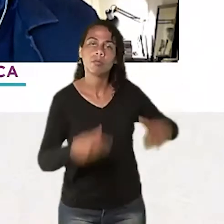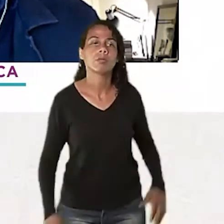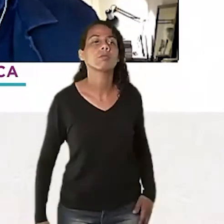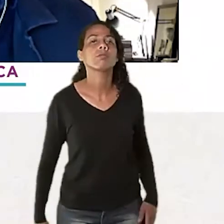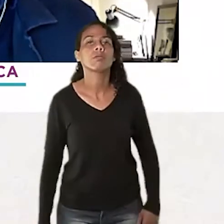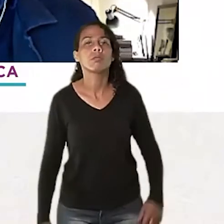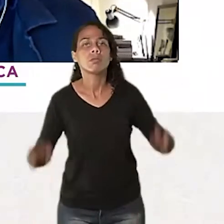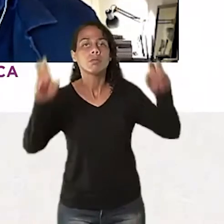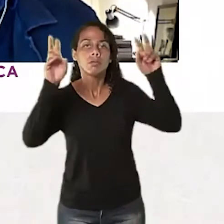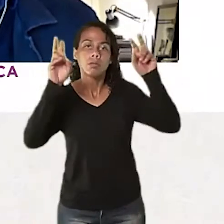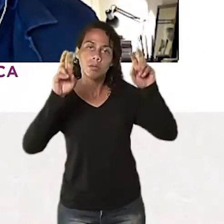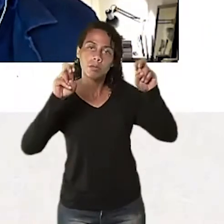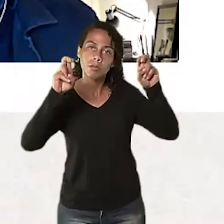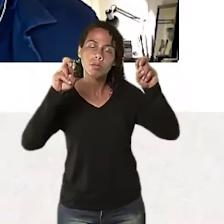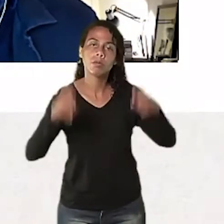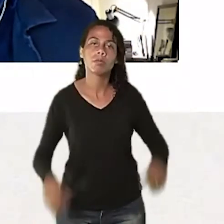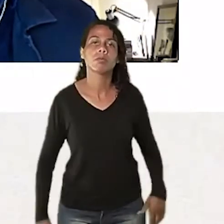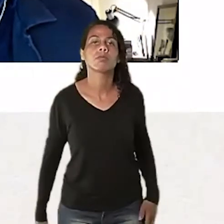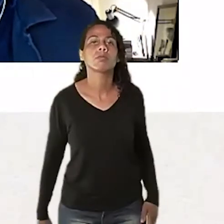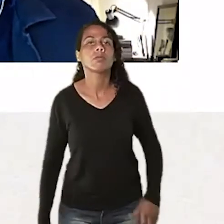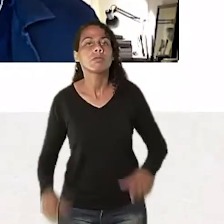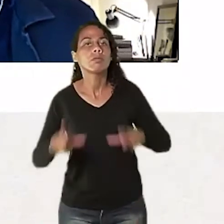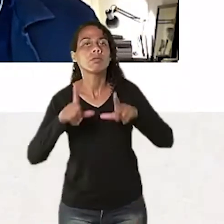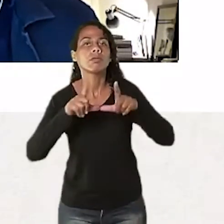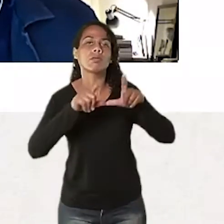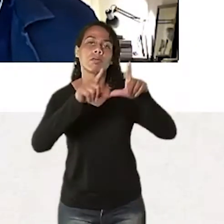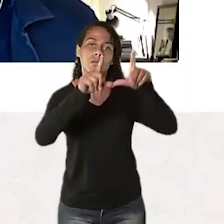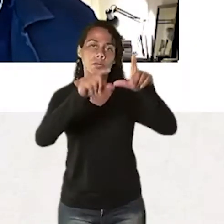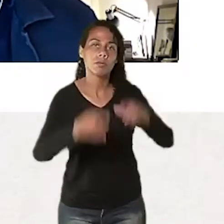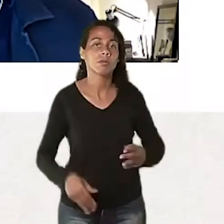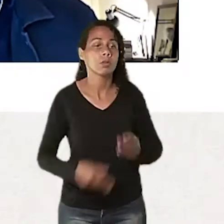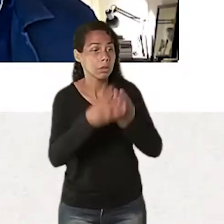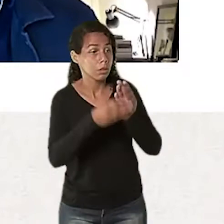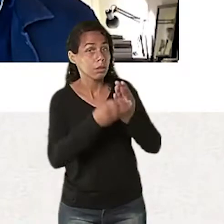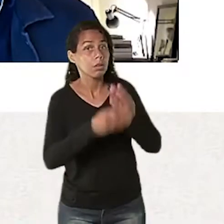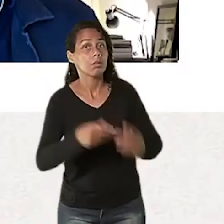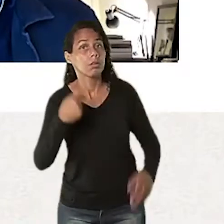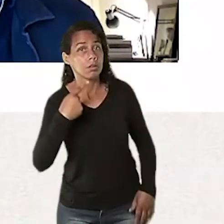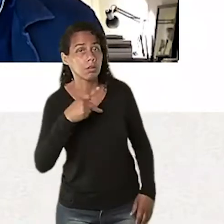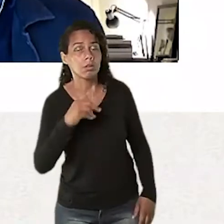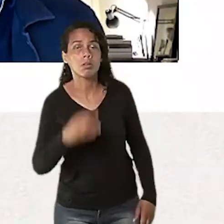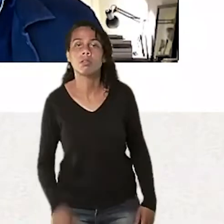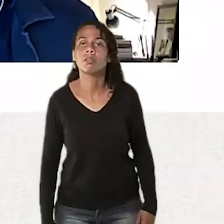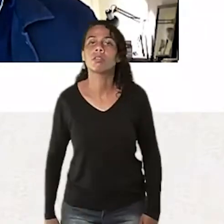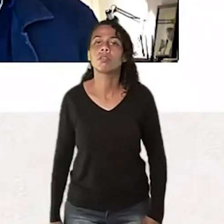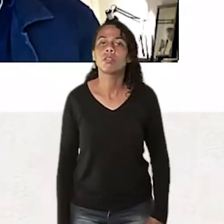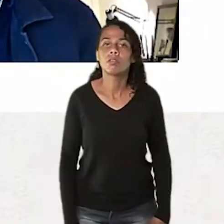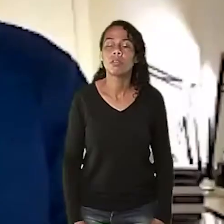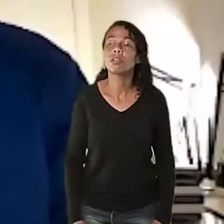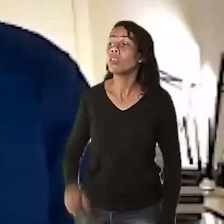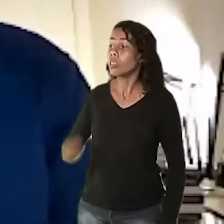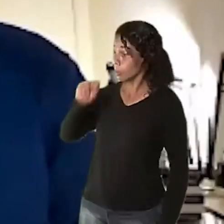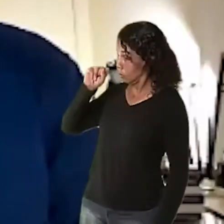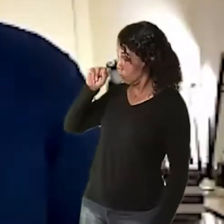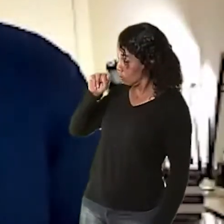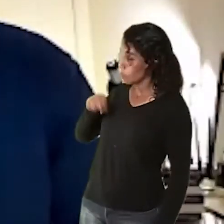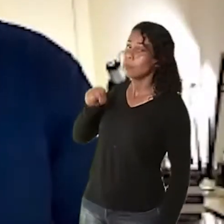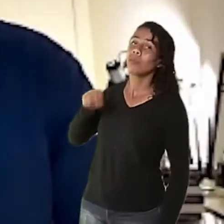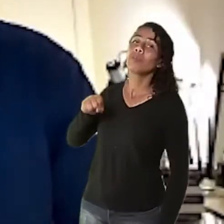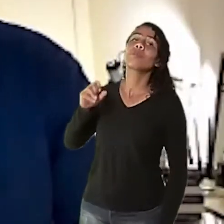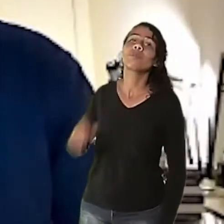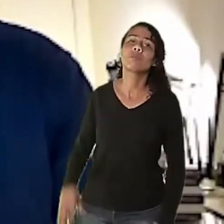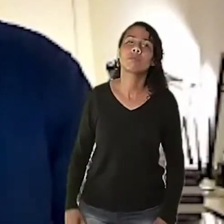bastante espaçado, não é? Sim, eu comecei a fazer seleções desse material, como falei, há uns 10